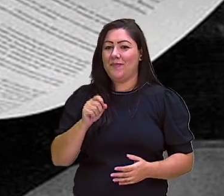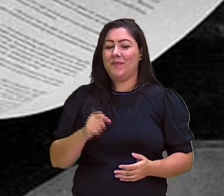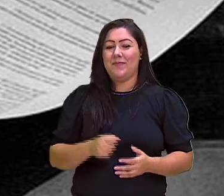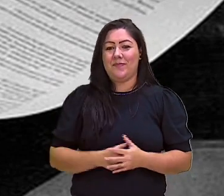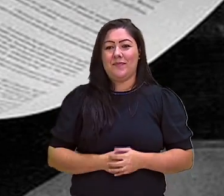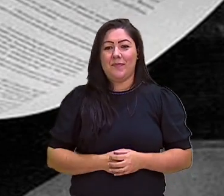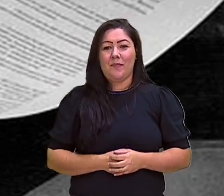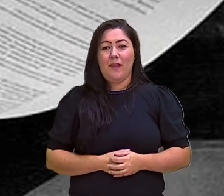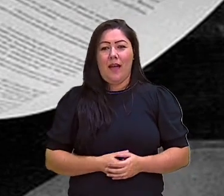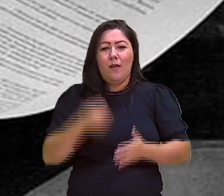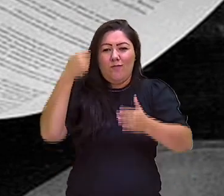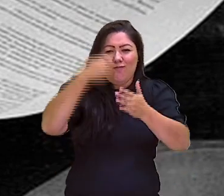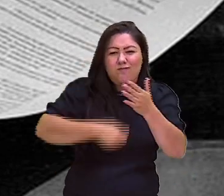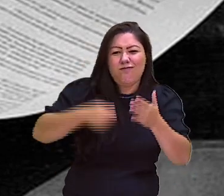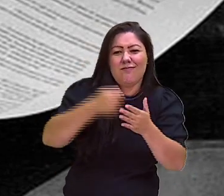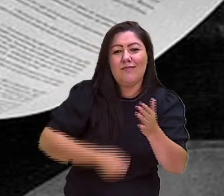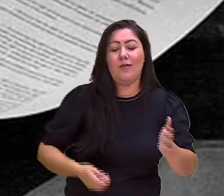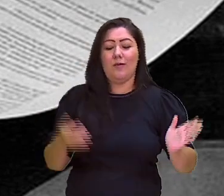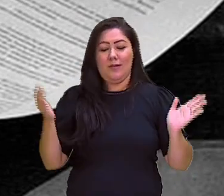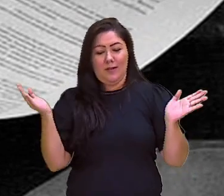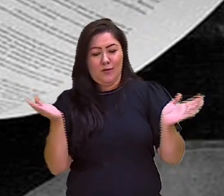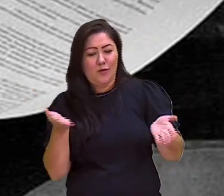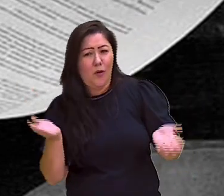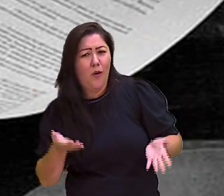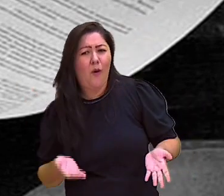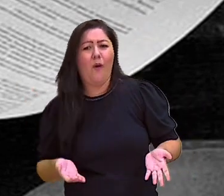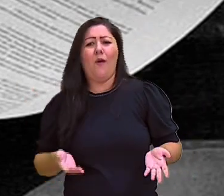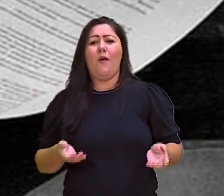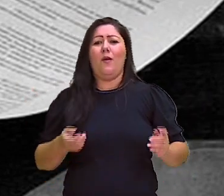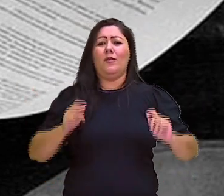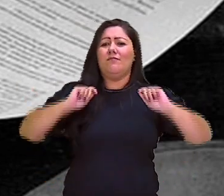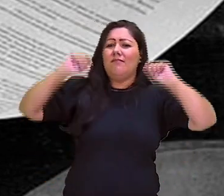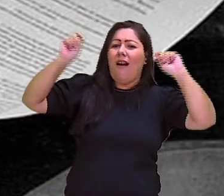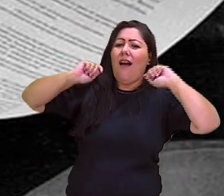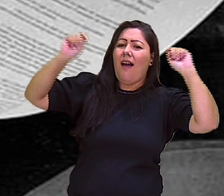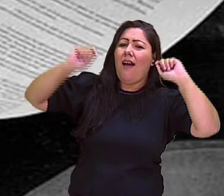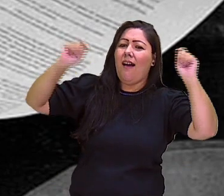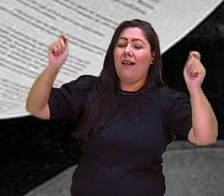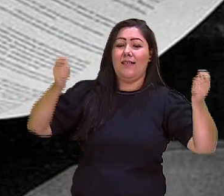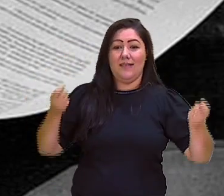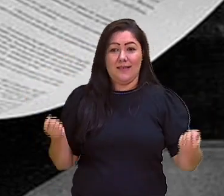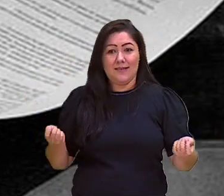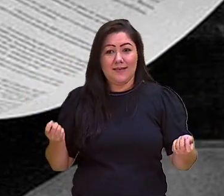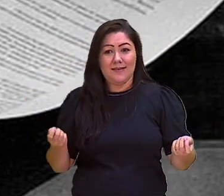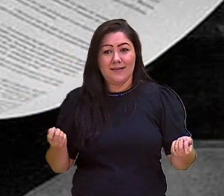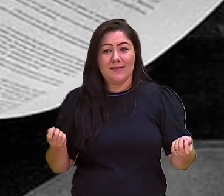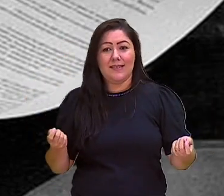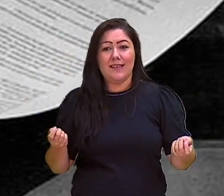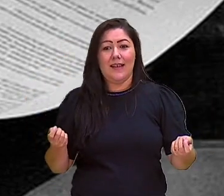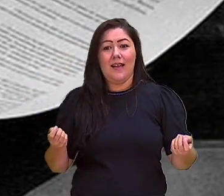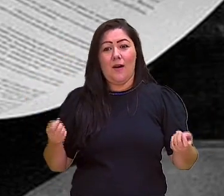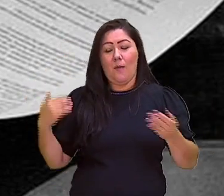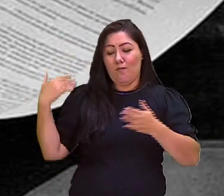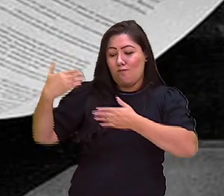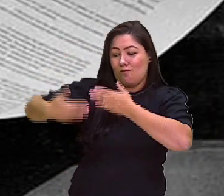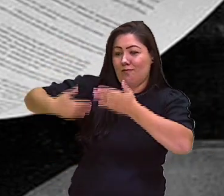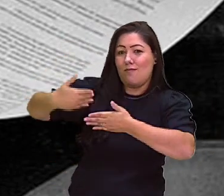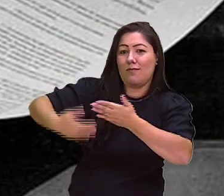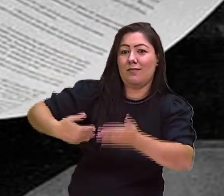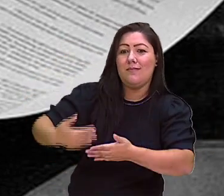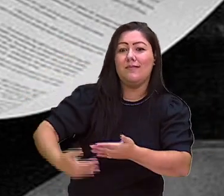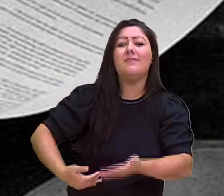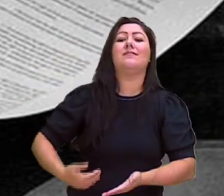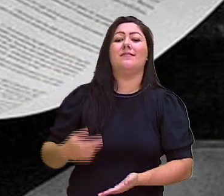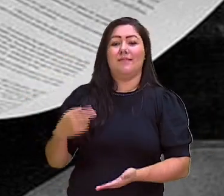lutas atuais dos nossos dias, a luta de hoje, ela é uma consequência